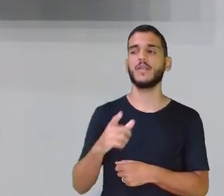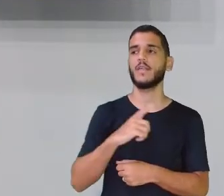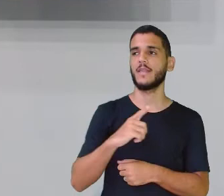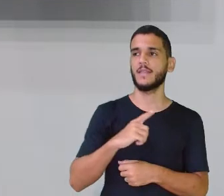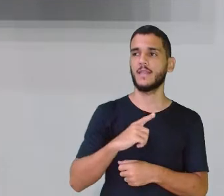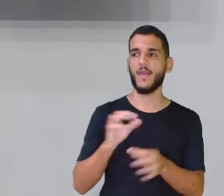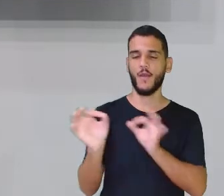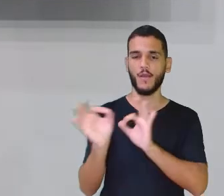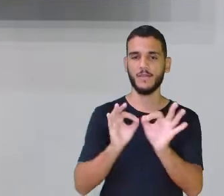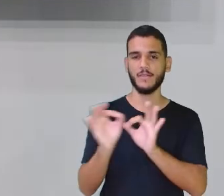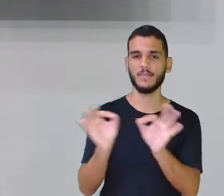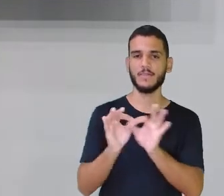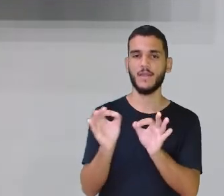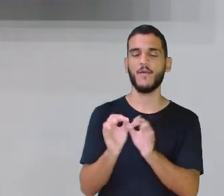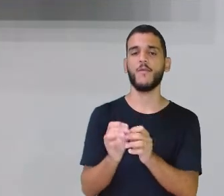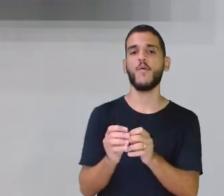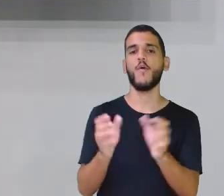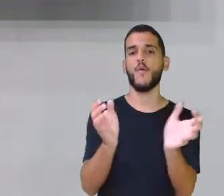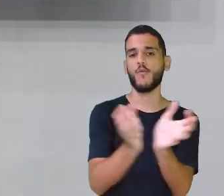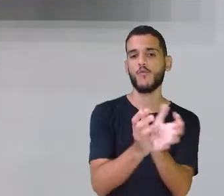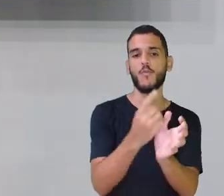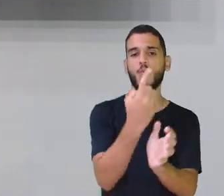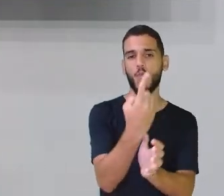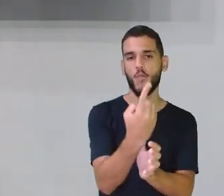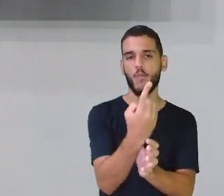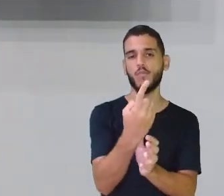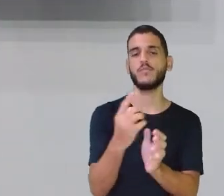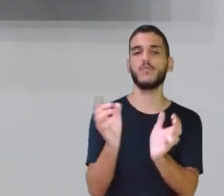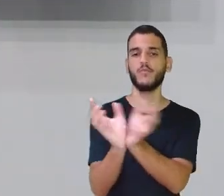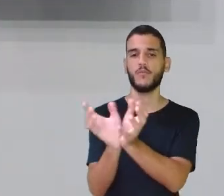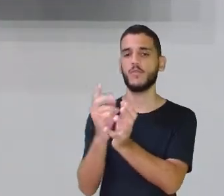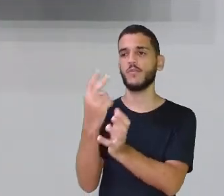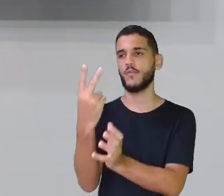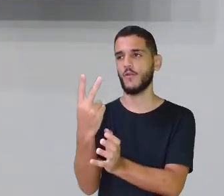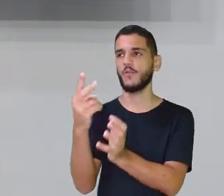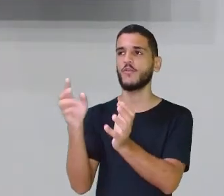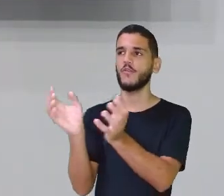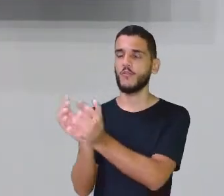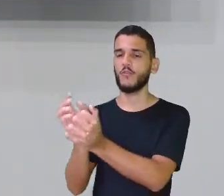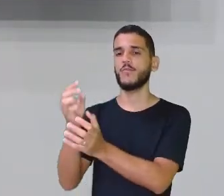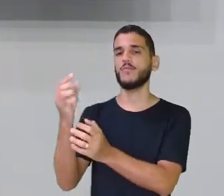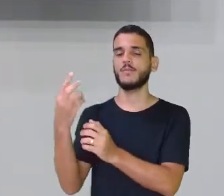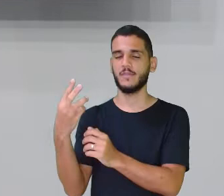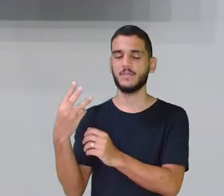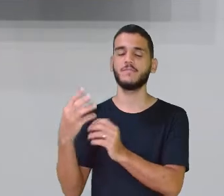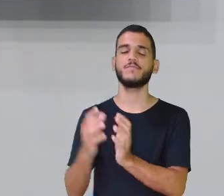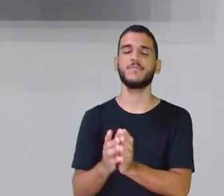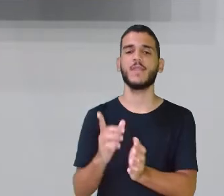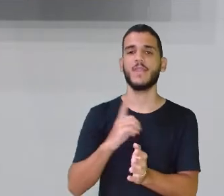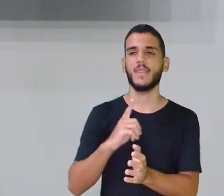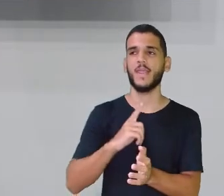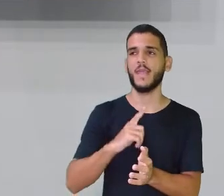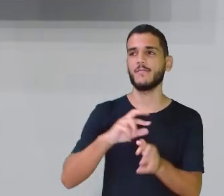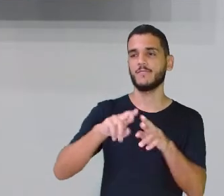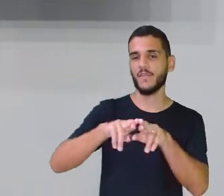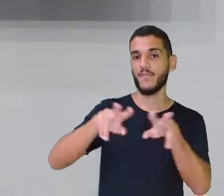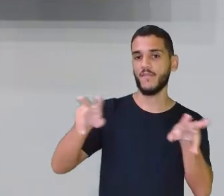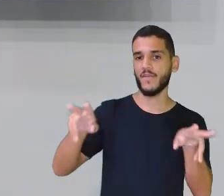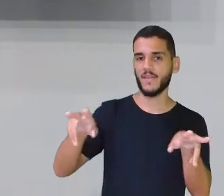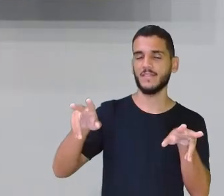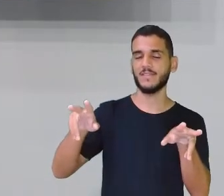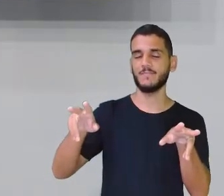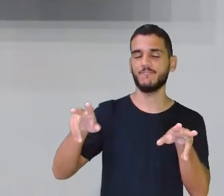que os consumidores 1 alimentam os consumidores 2, tá? E varia de uma espécie para outra. Lembra sempre, não tem